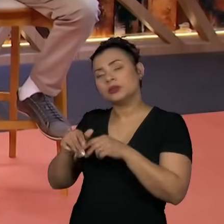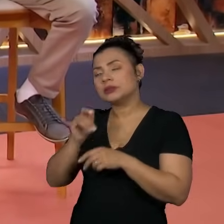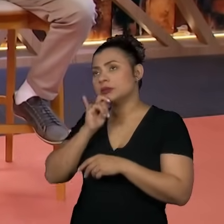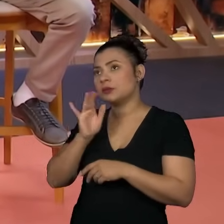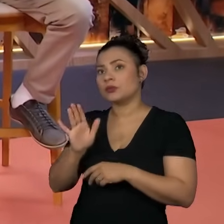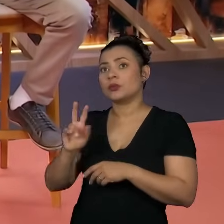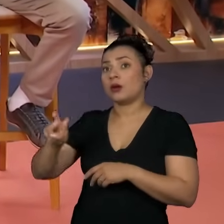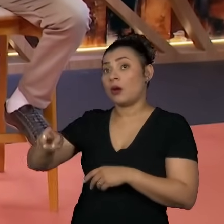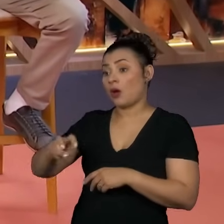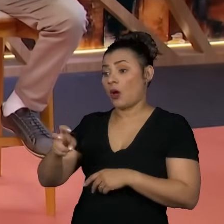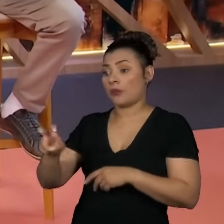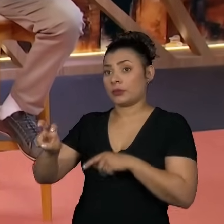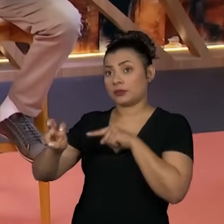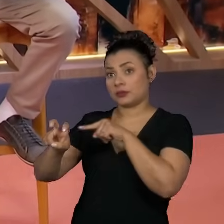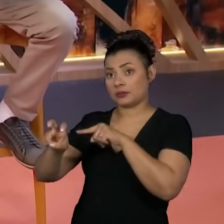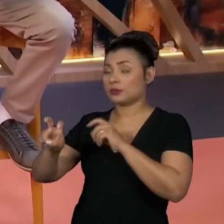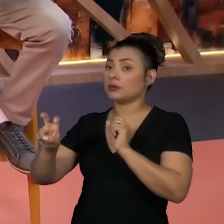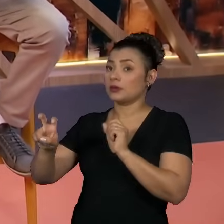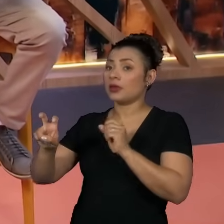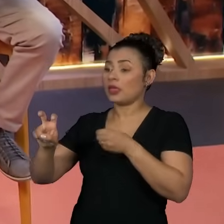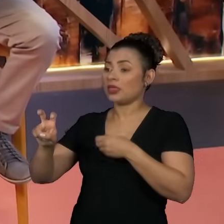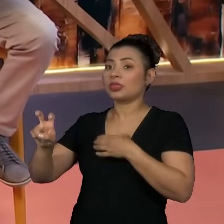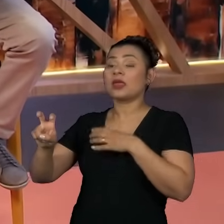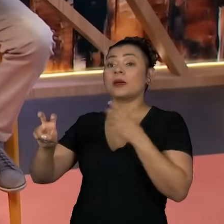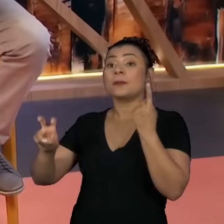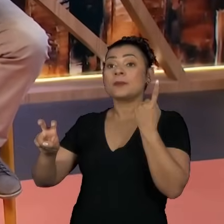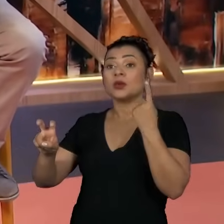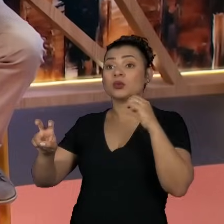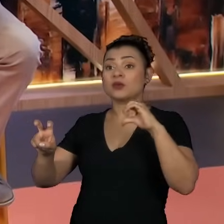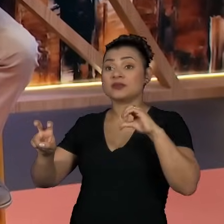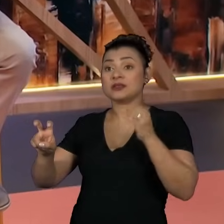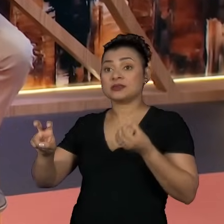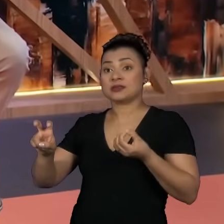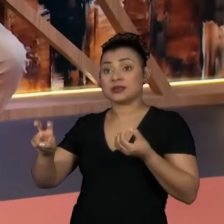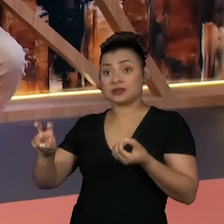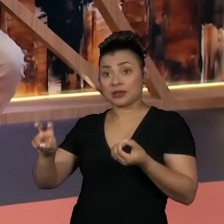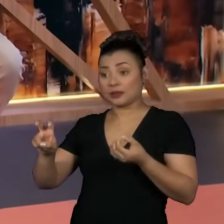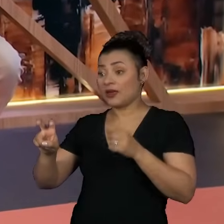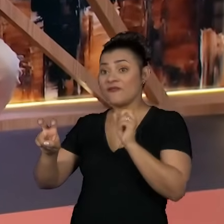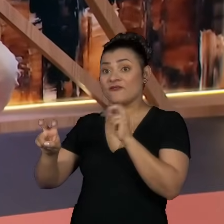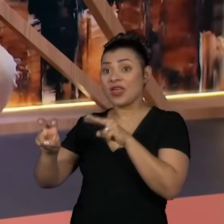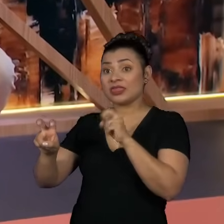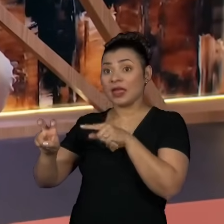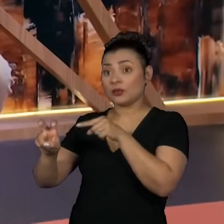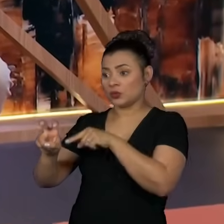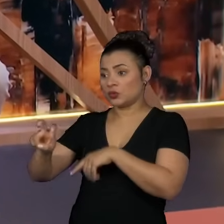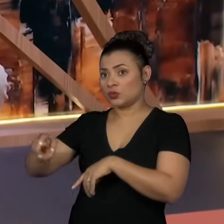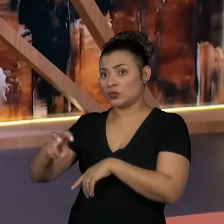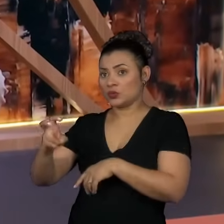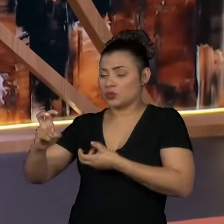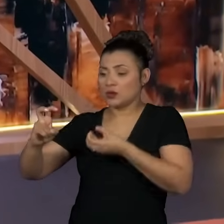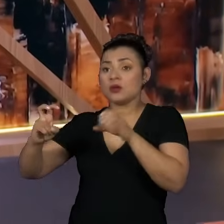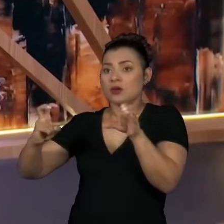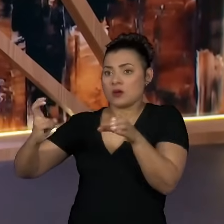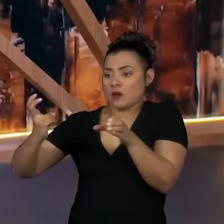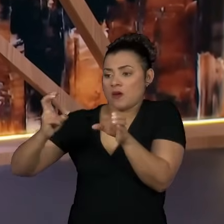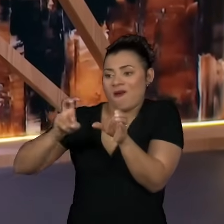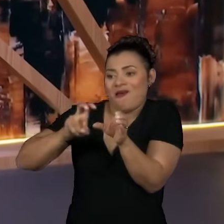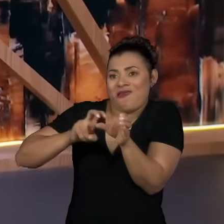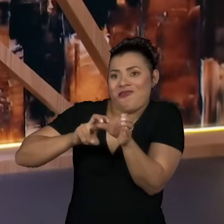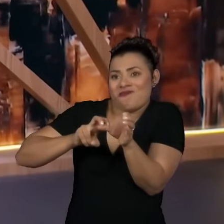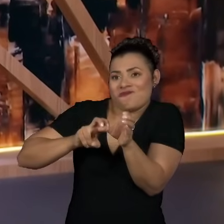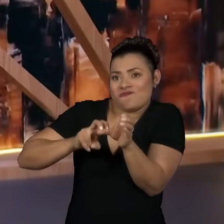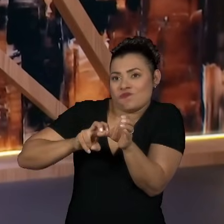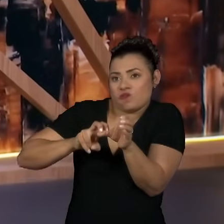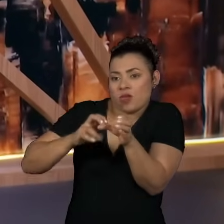de serpentes, né? Se não me engano, na década de 60, o veneno da jararaca foi utilizado para produzir medicamento para controle de